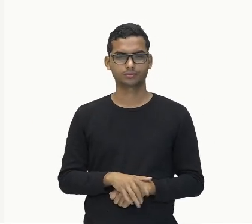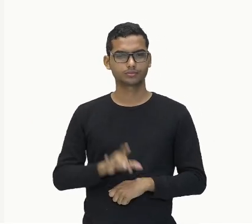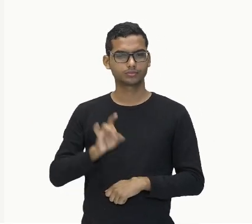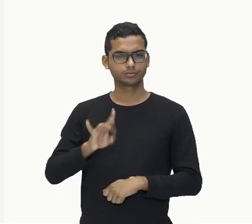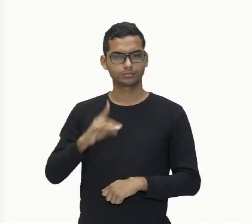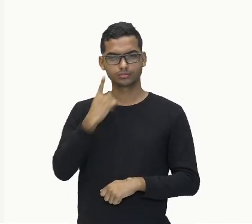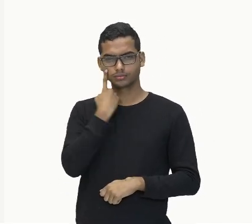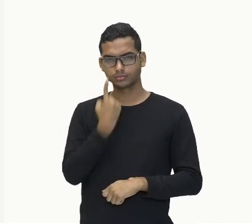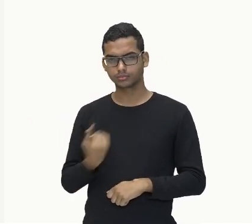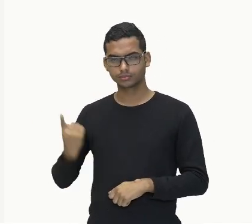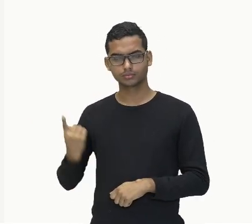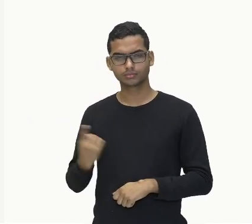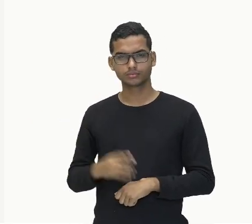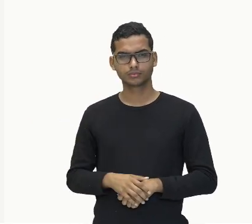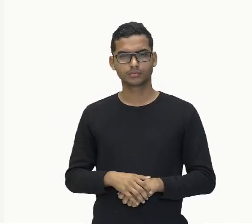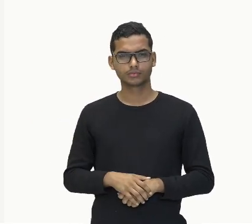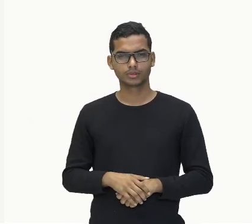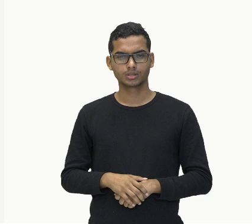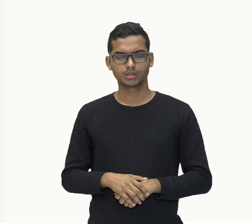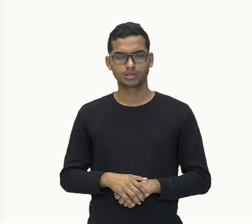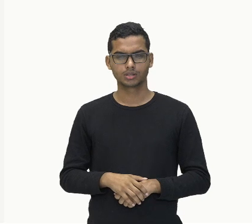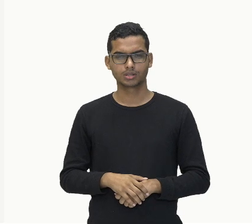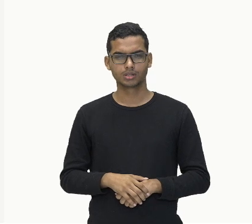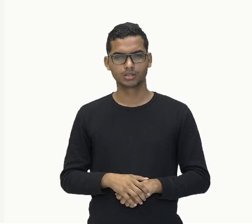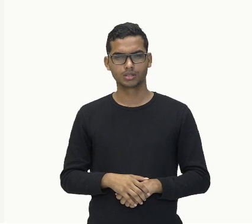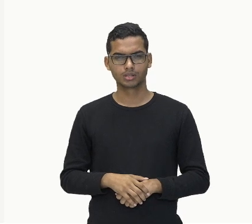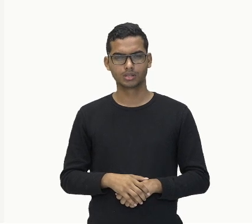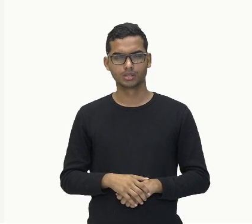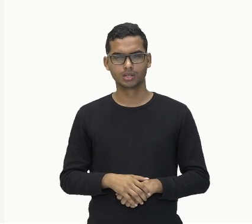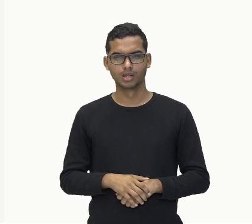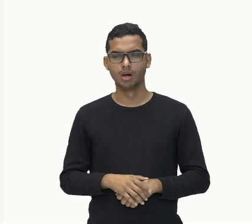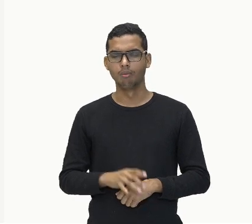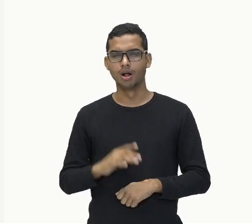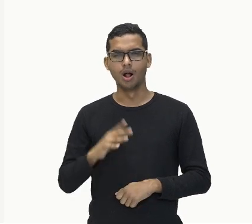pegar essa combinação e multiplicar por 6.